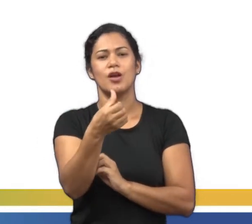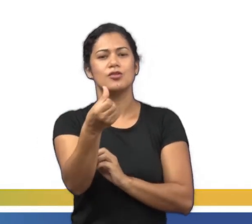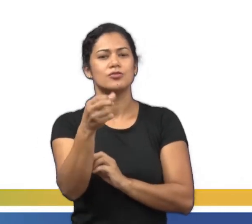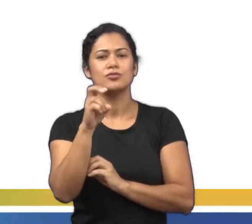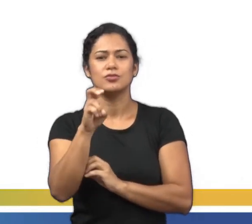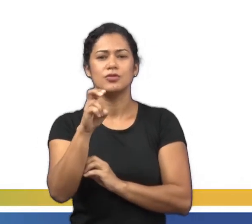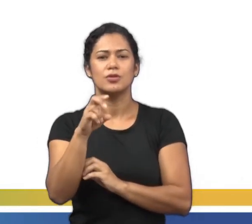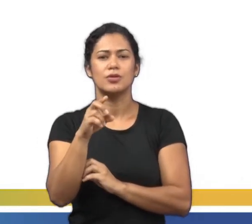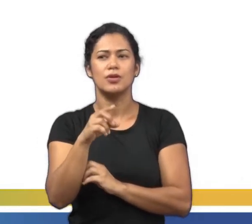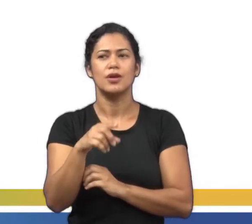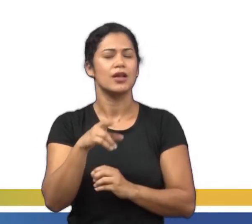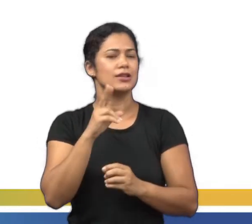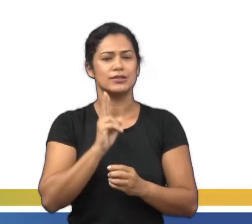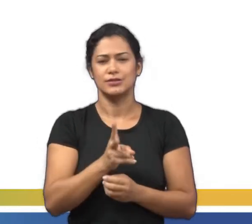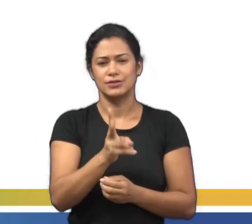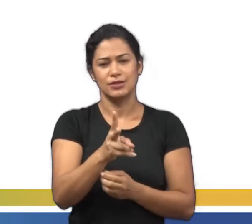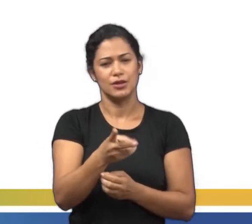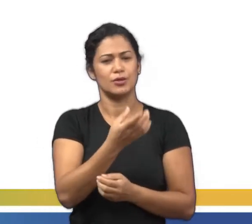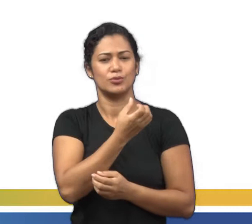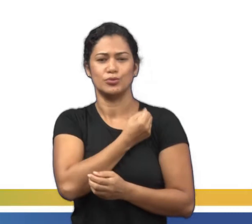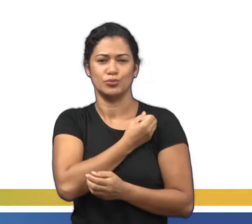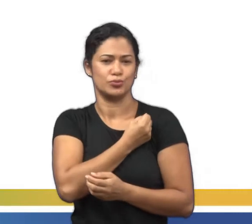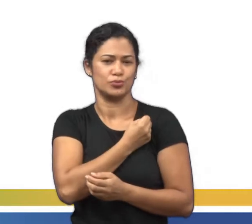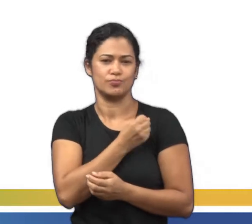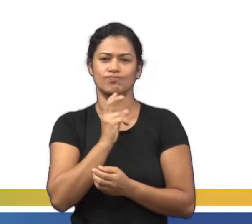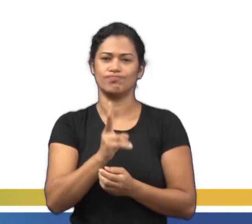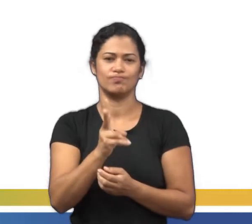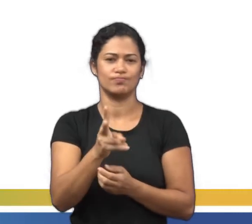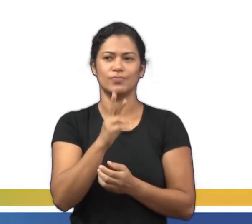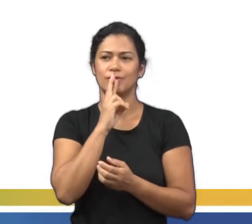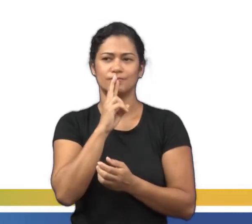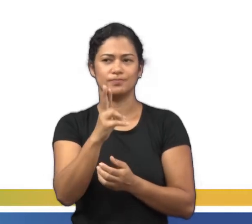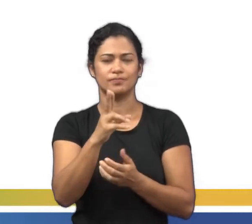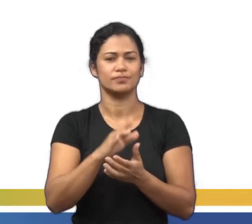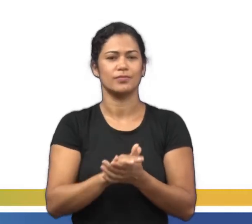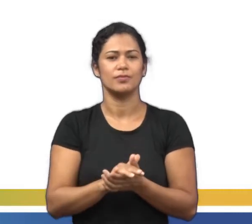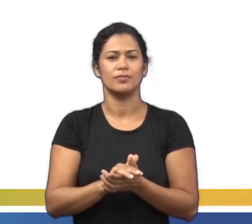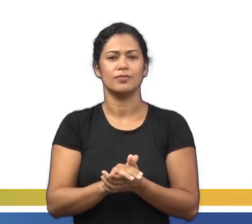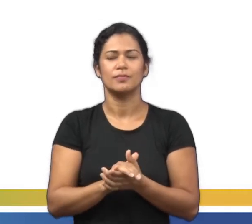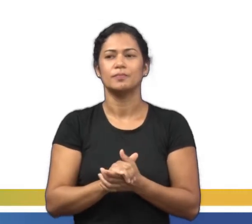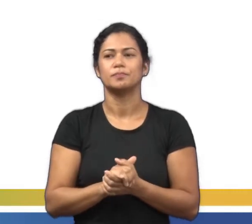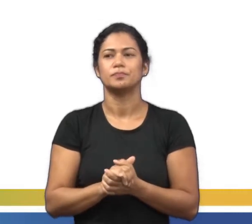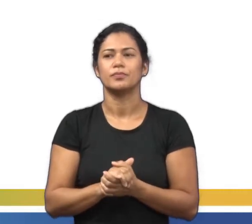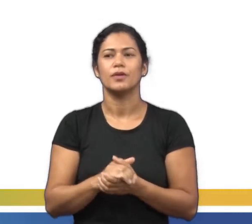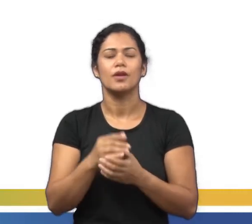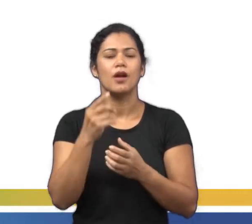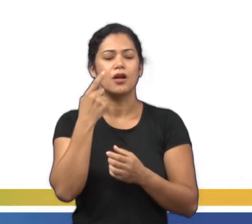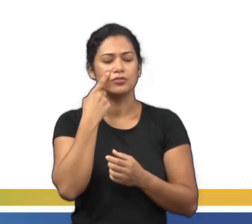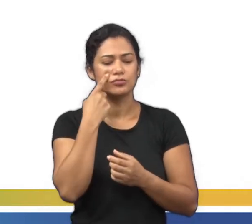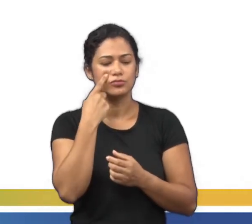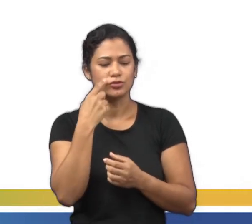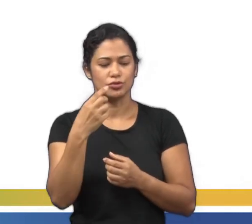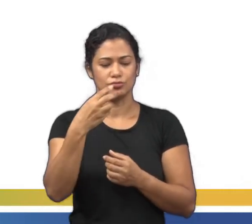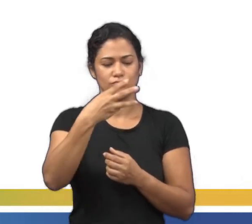a 1, igual menos 31, porque eu só vou repetir o meu menos 31 uma única